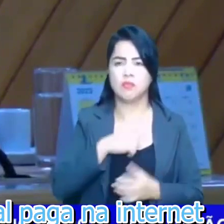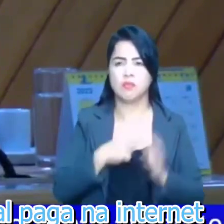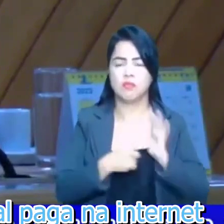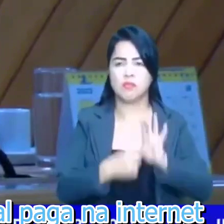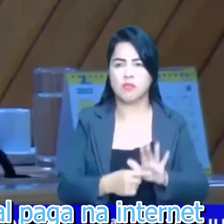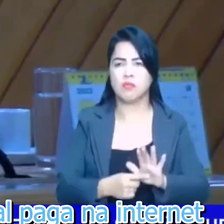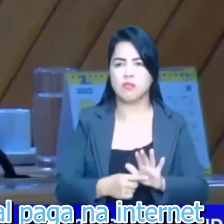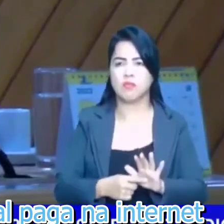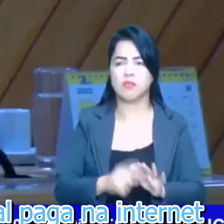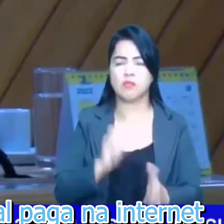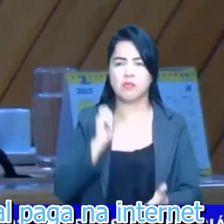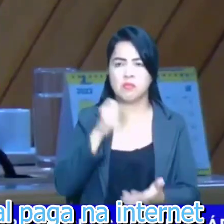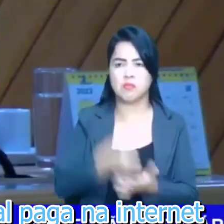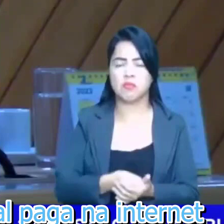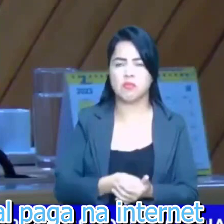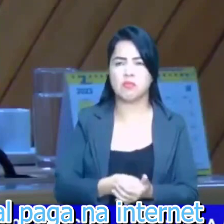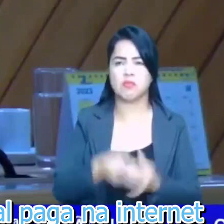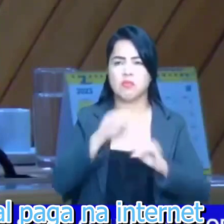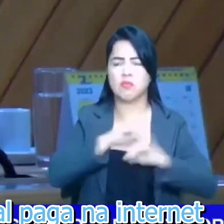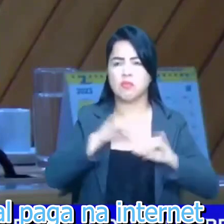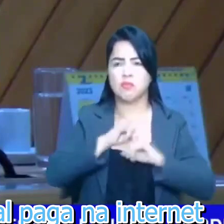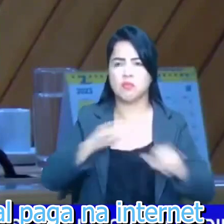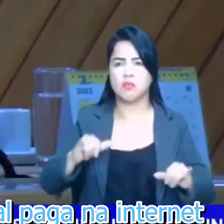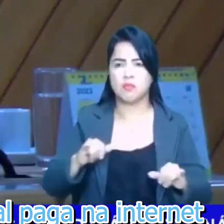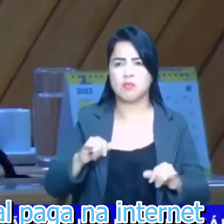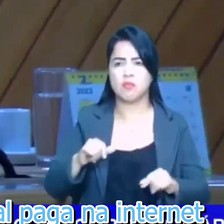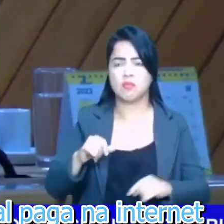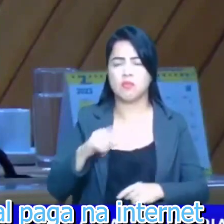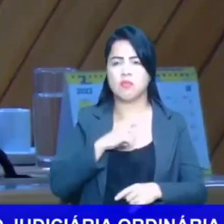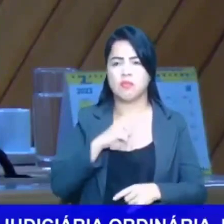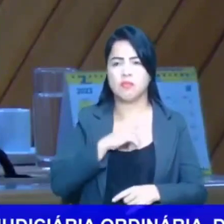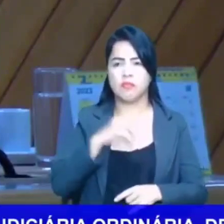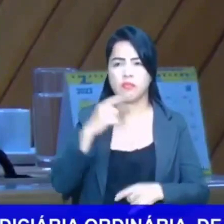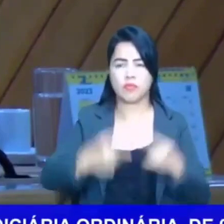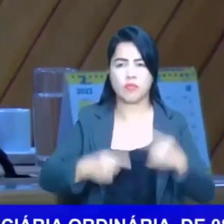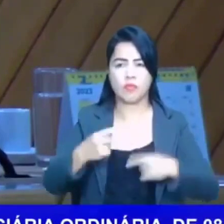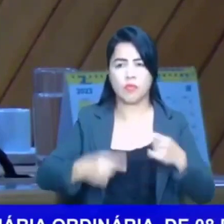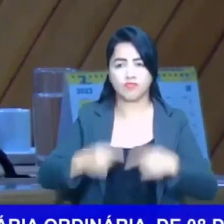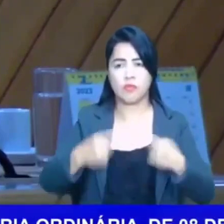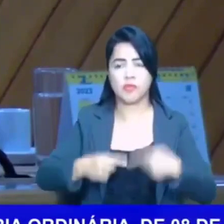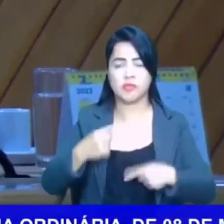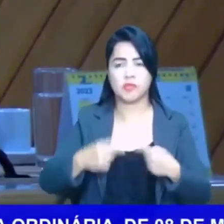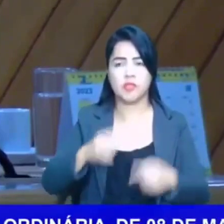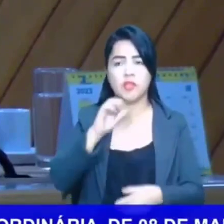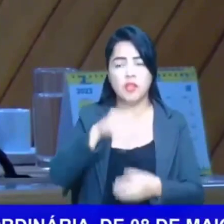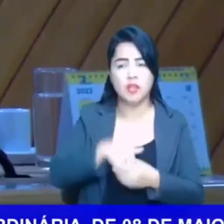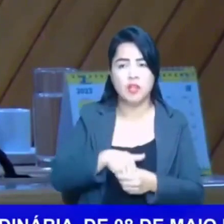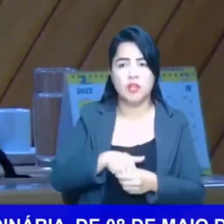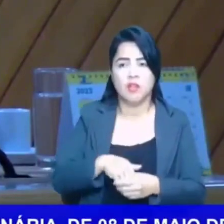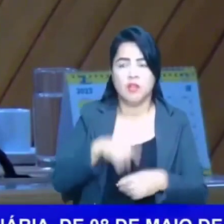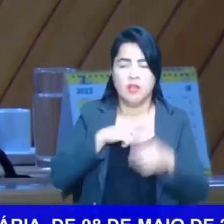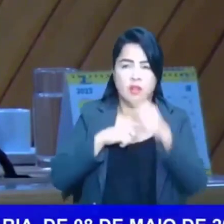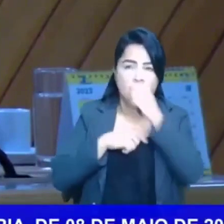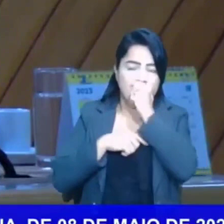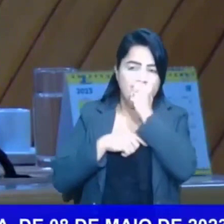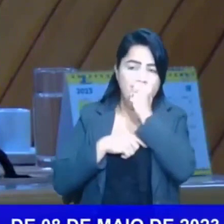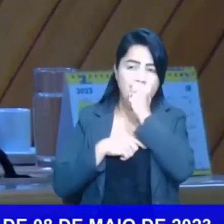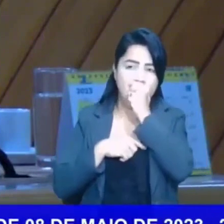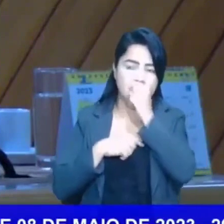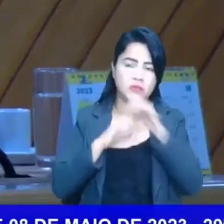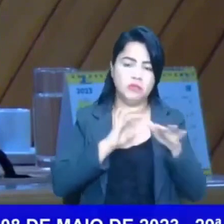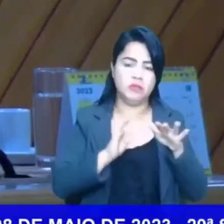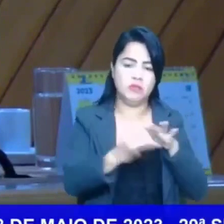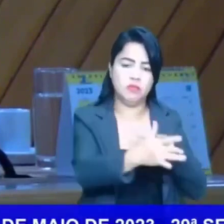Miller pela realização de propaganda eleitoral paga na internet por meio de redes sociais, a demonstrar que